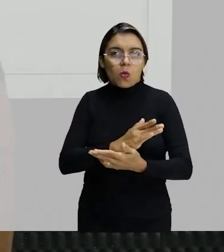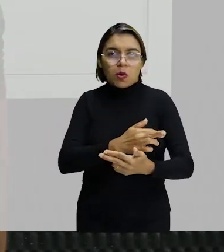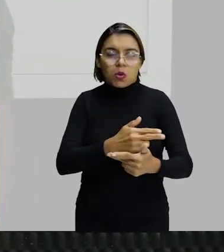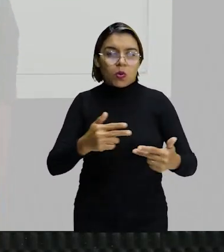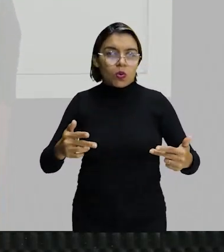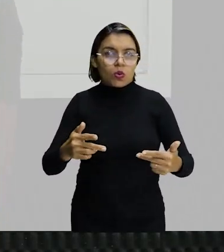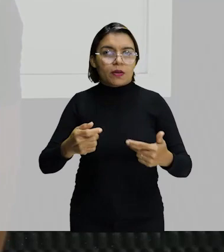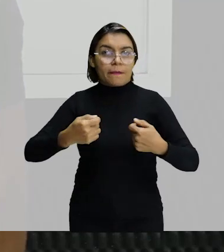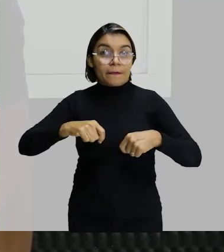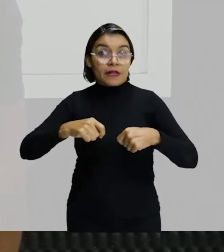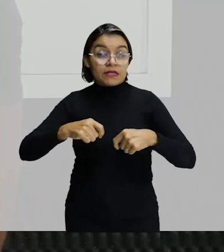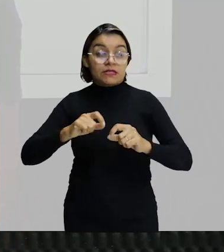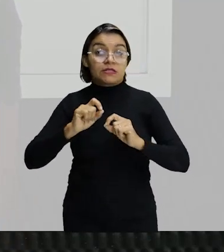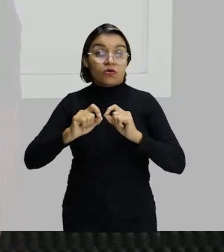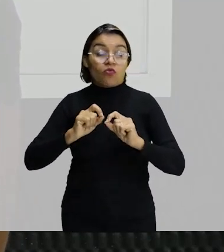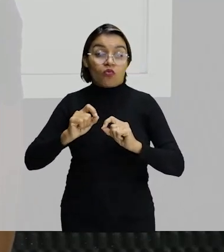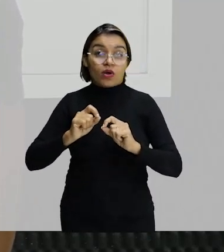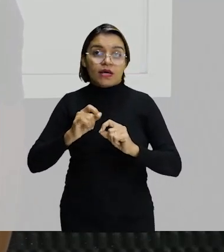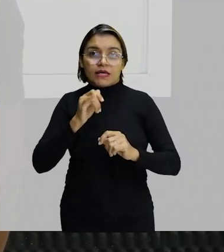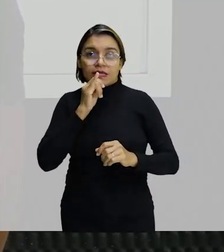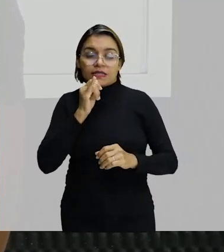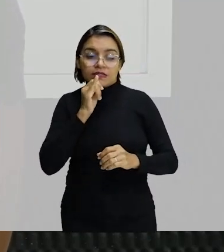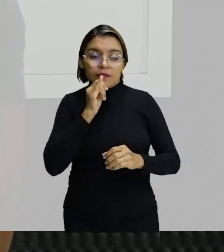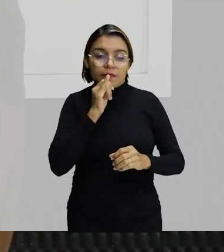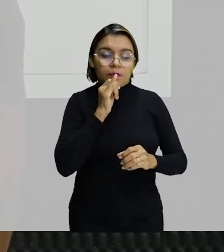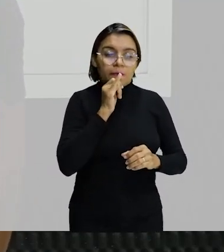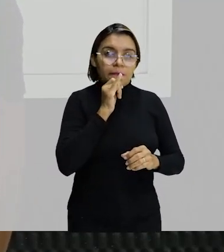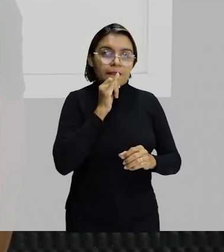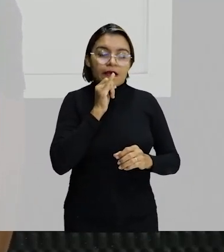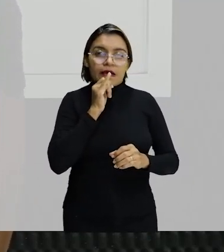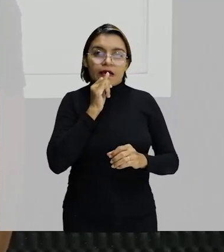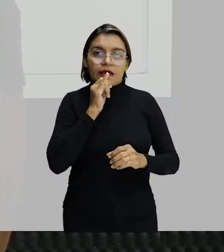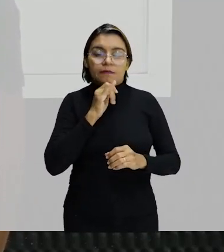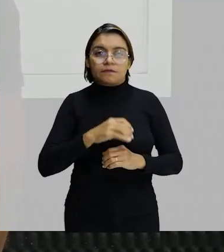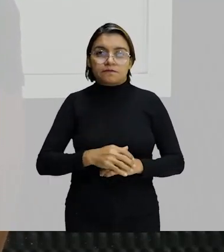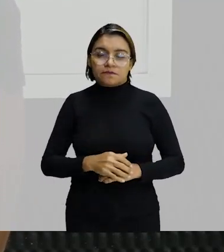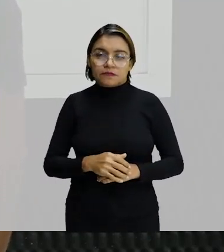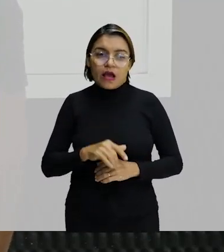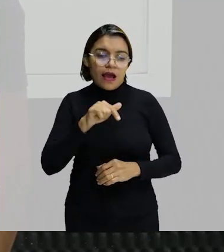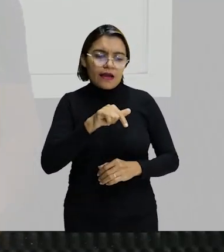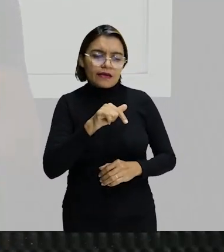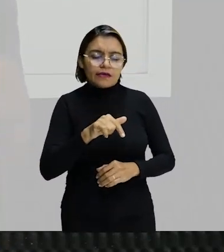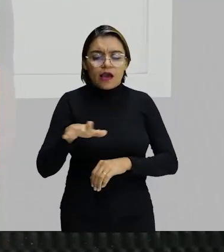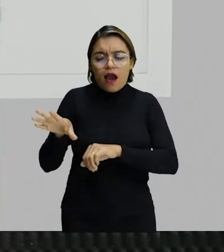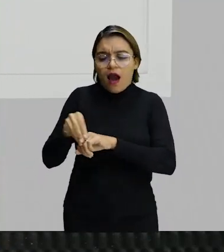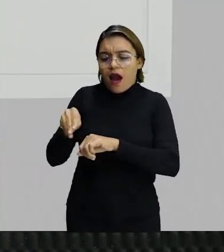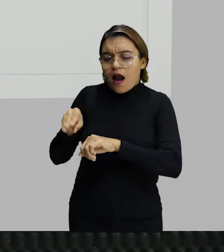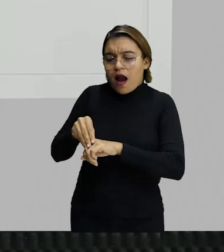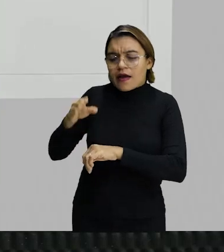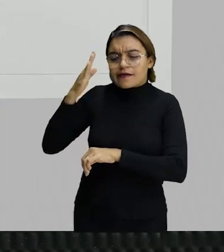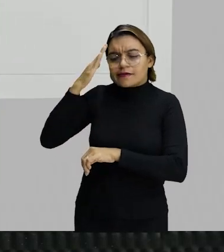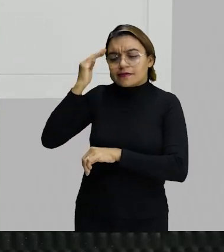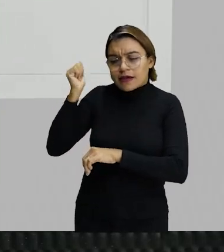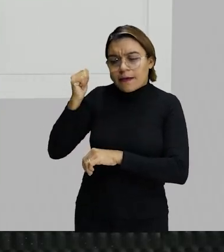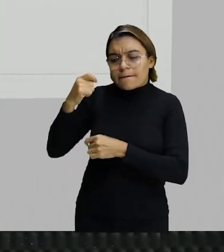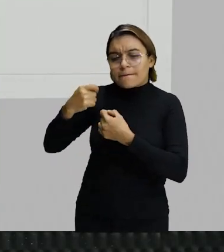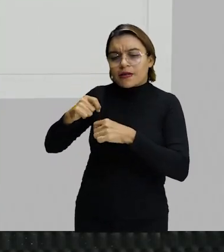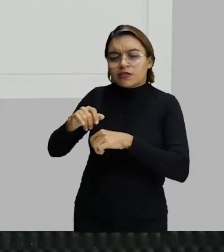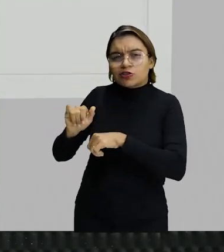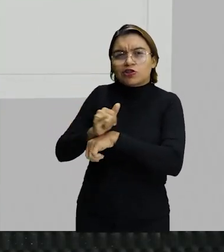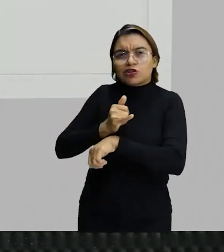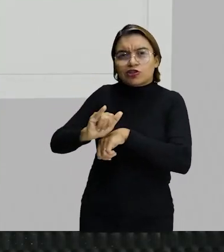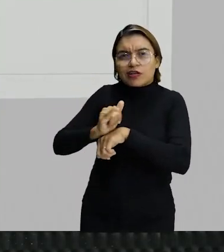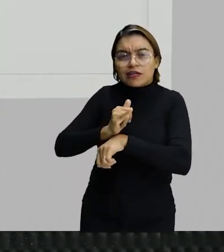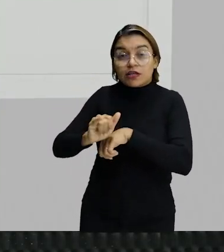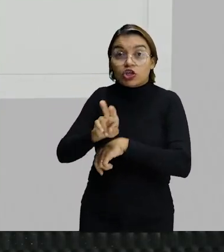a necessidade de tirar de dentro daquilo que eu já sei algo menor, eu tenho que tomar um caminho como a